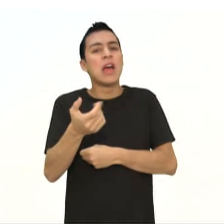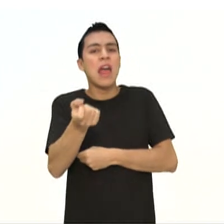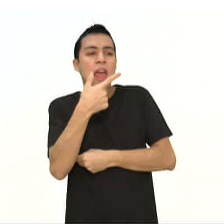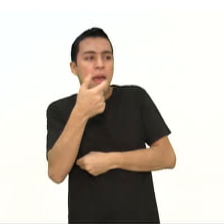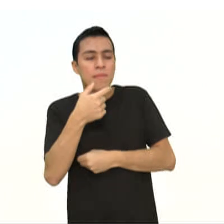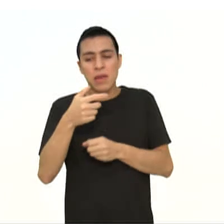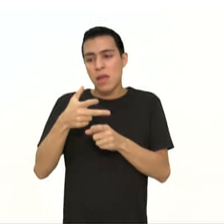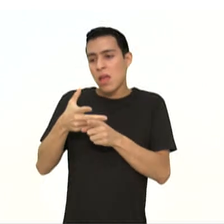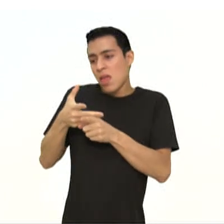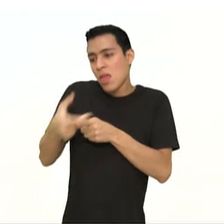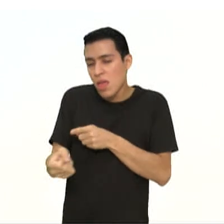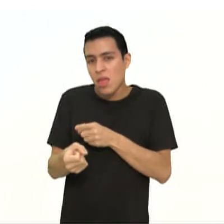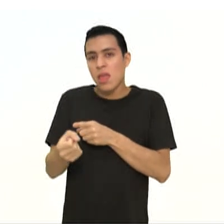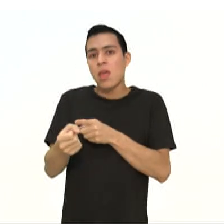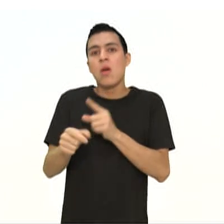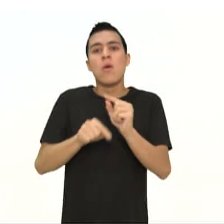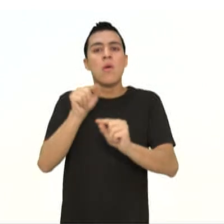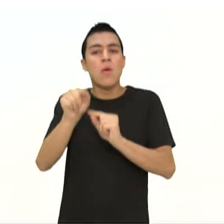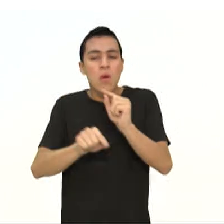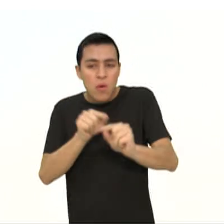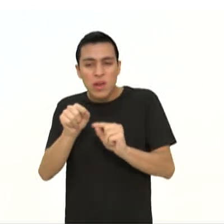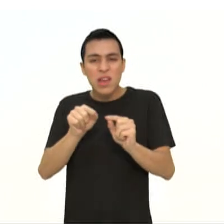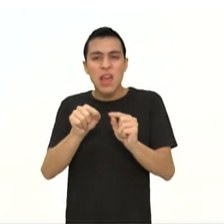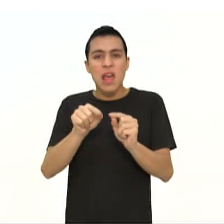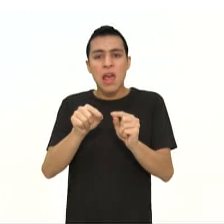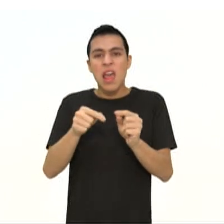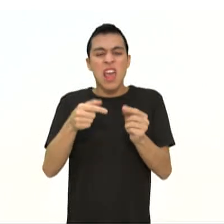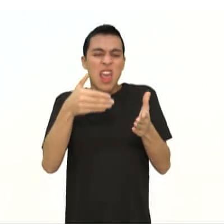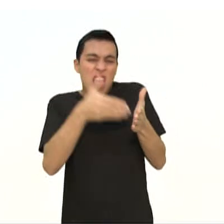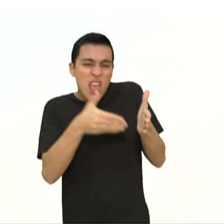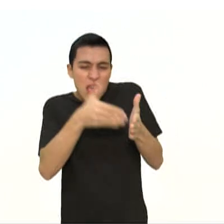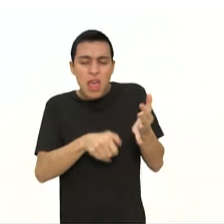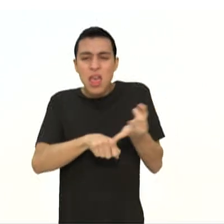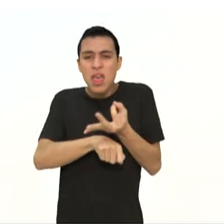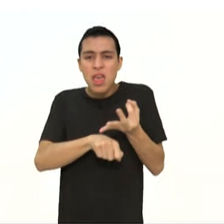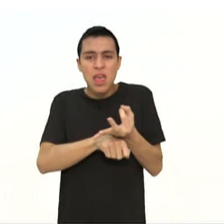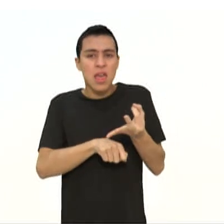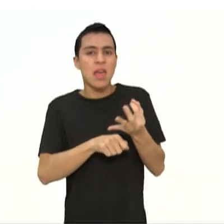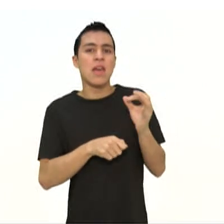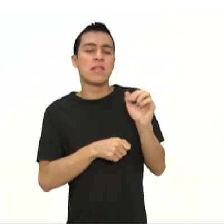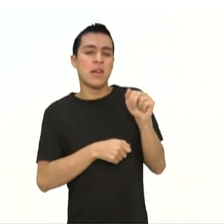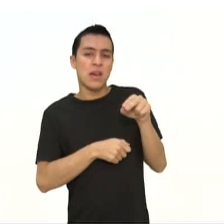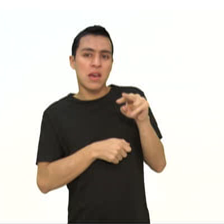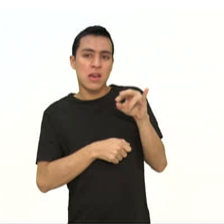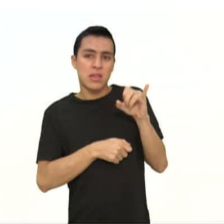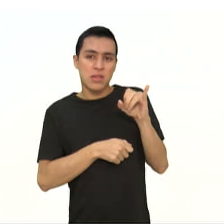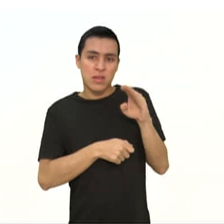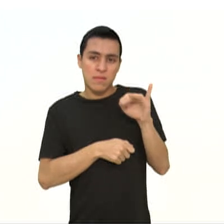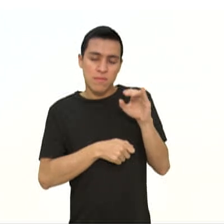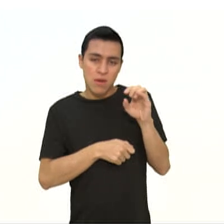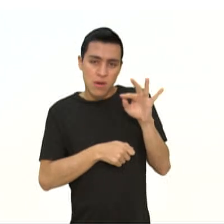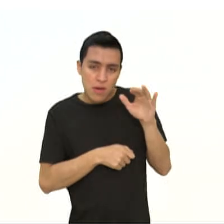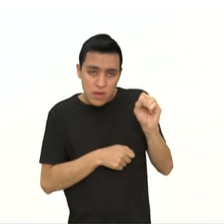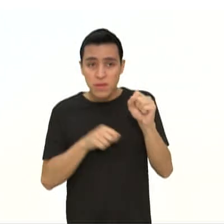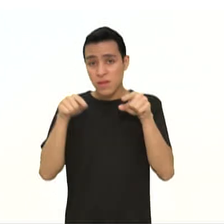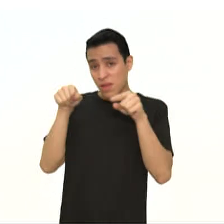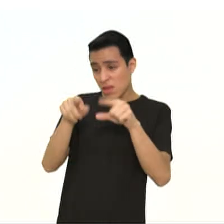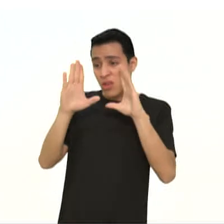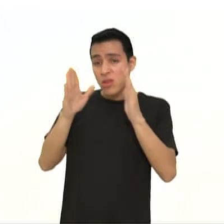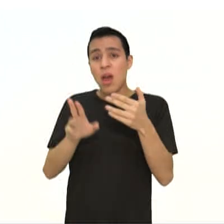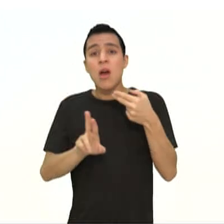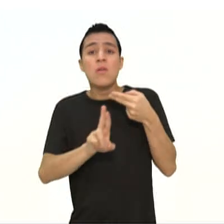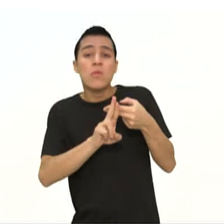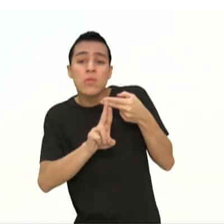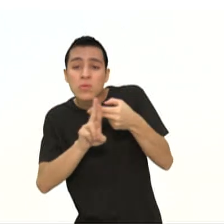superem o problema gerado pela resistência aos antibióticos já estabelecidos no mercado. O Penicillium crisogenium já é utilizado